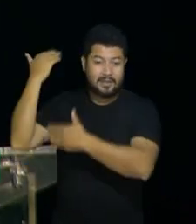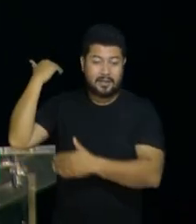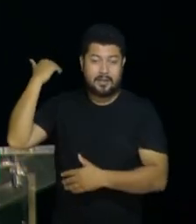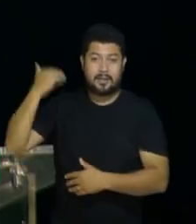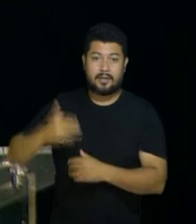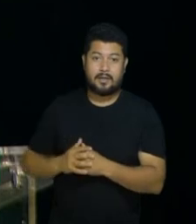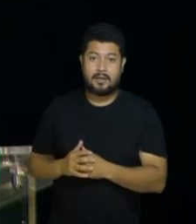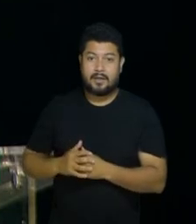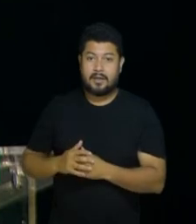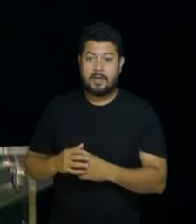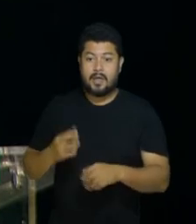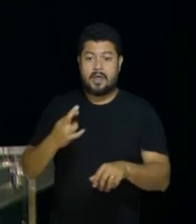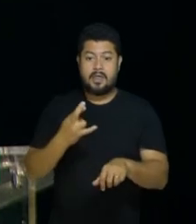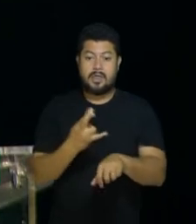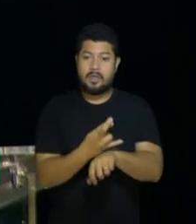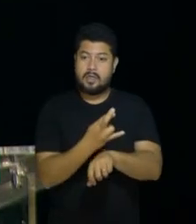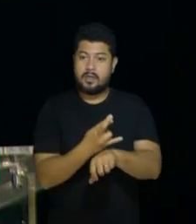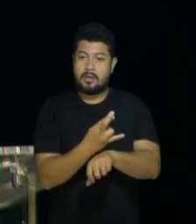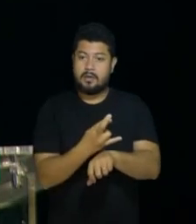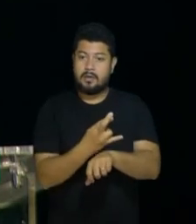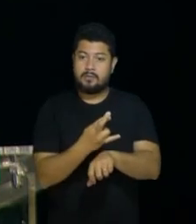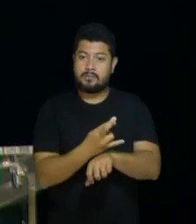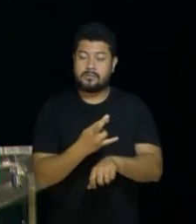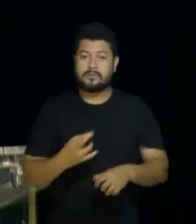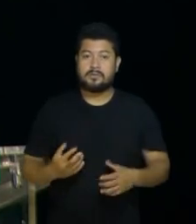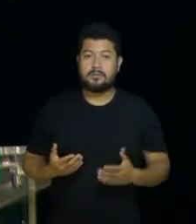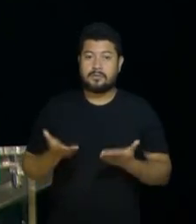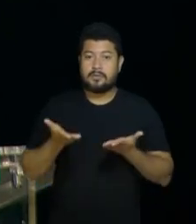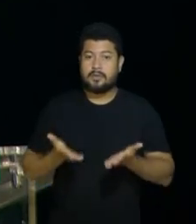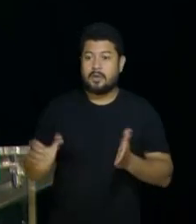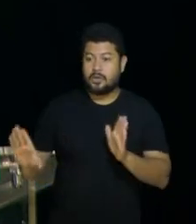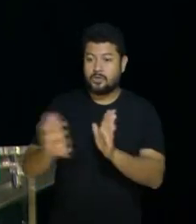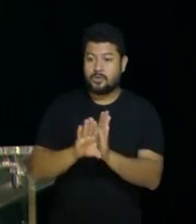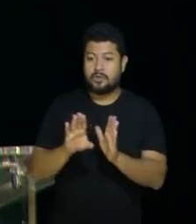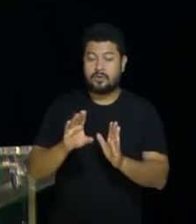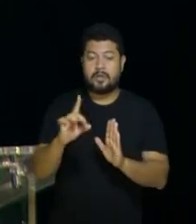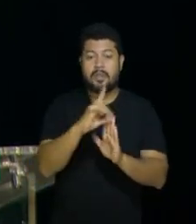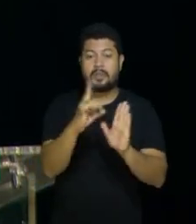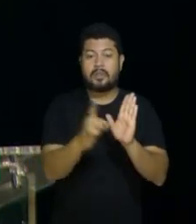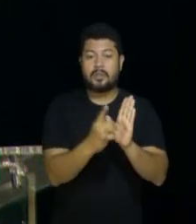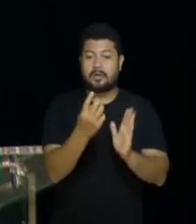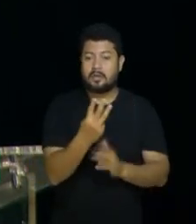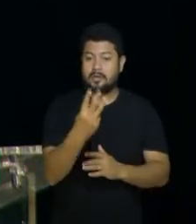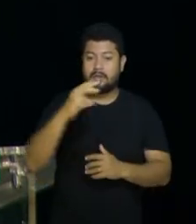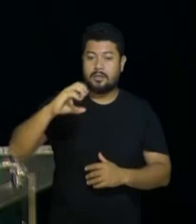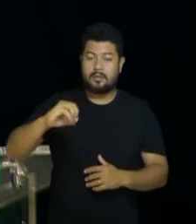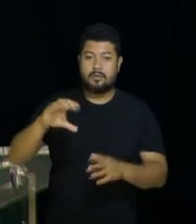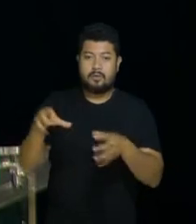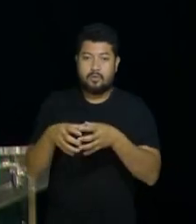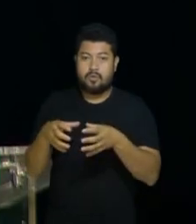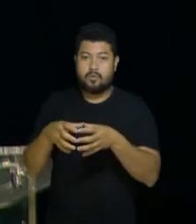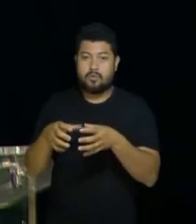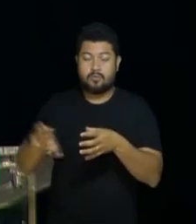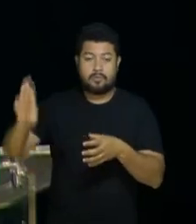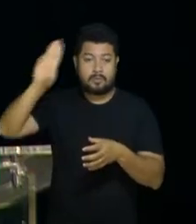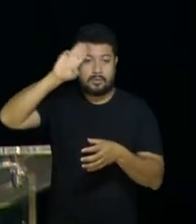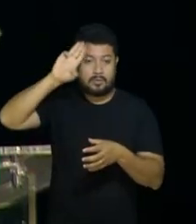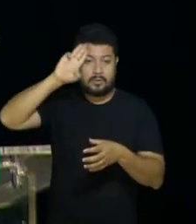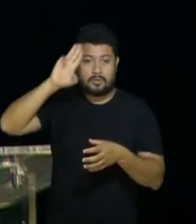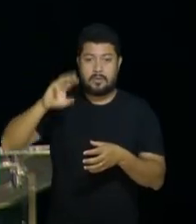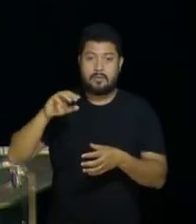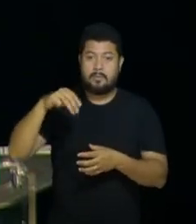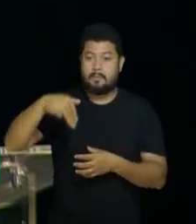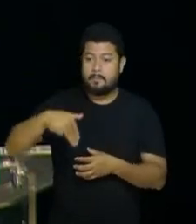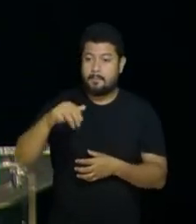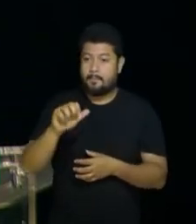Rio do Sul chegou na década de 30. E o nosso grupo, o Grupo Escoteiro MEIFC, foi